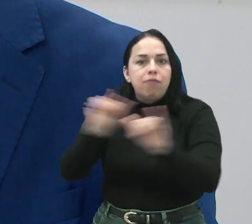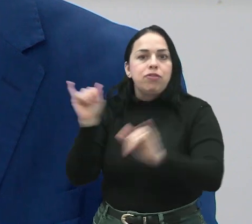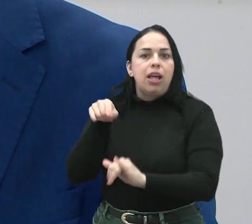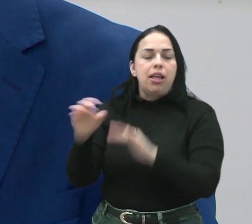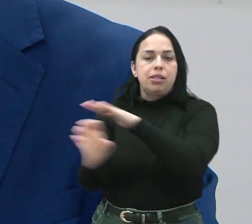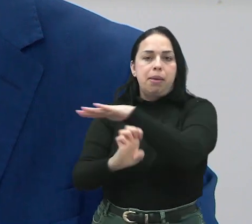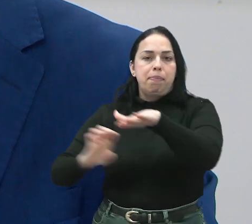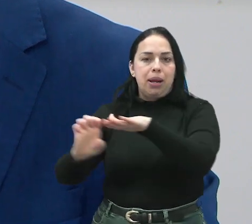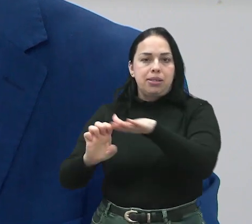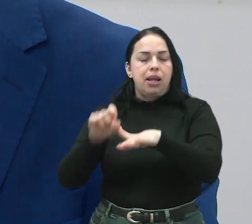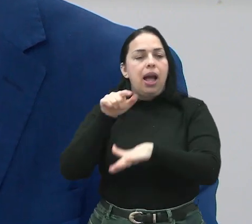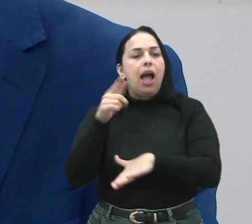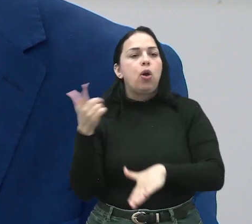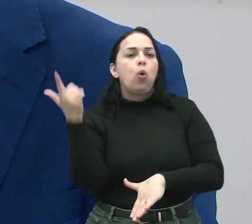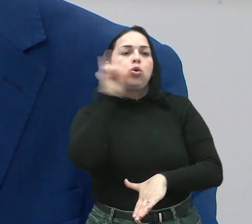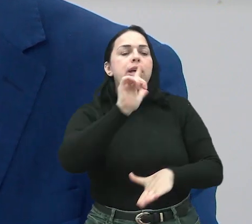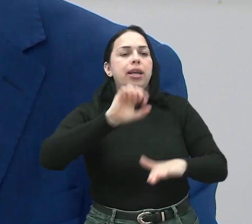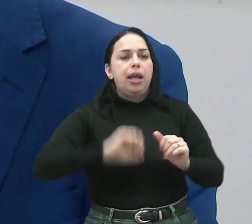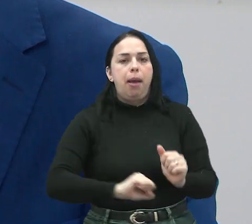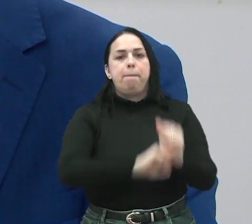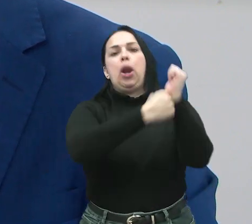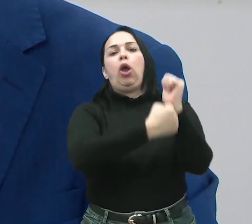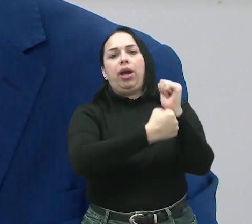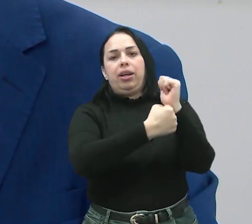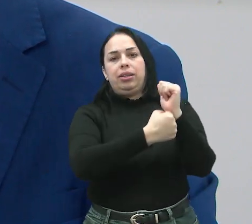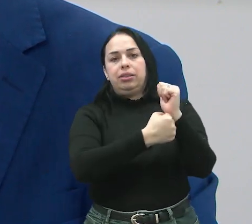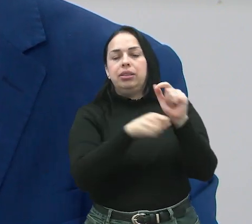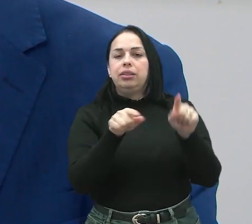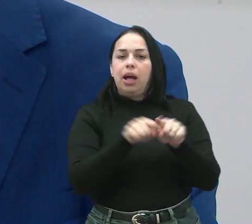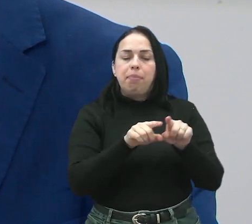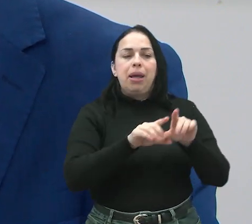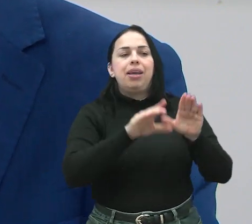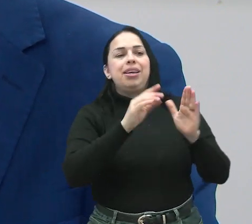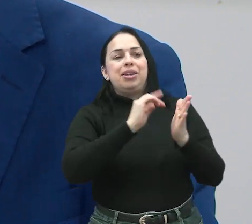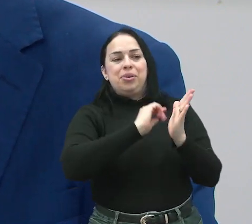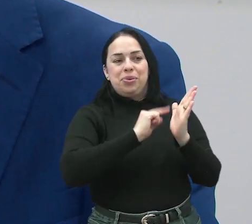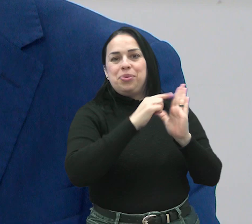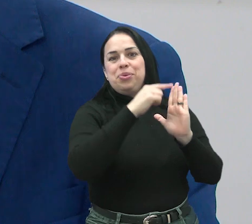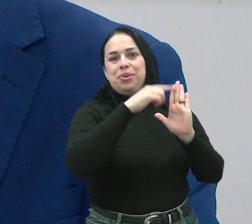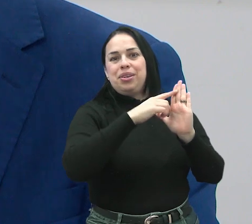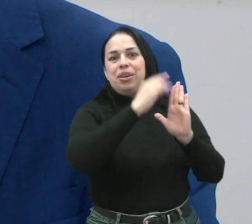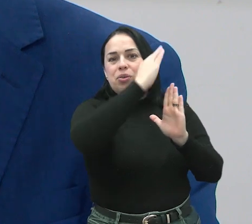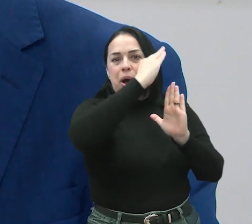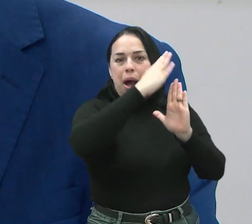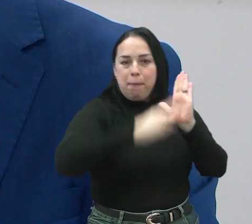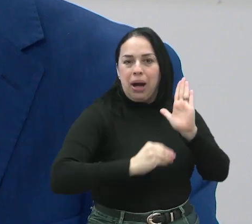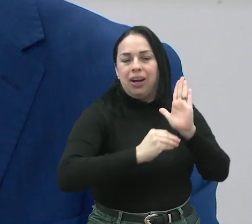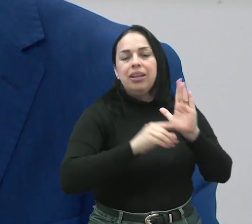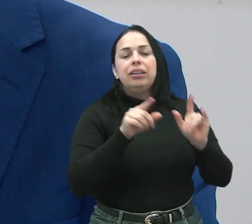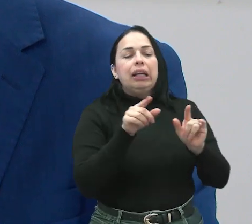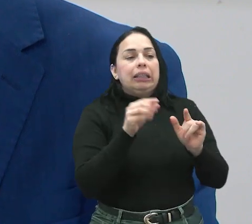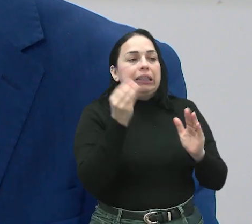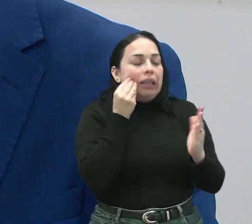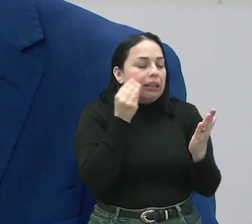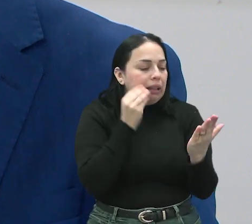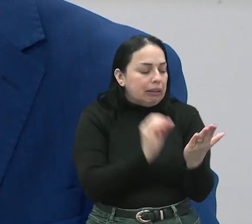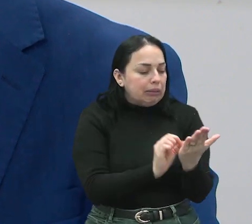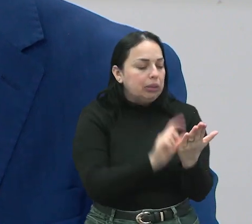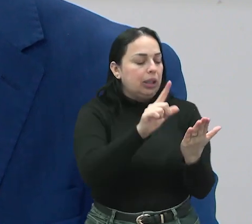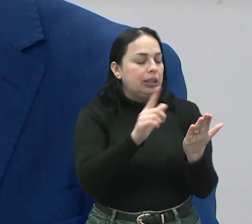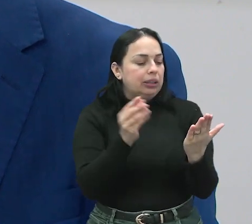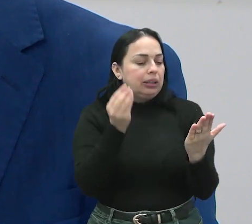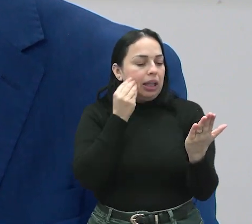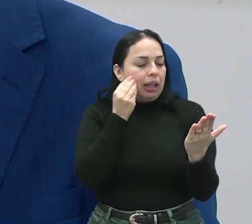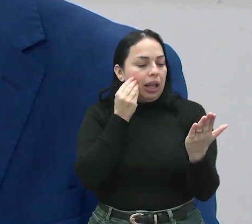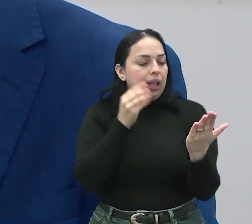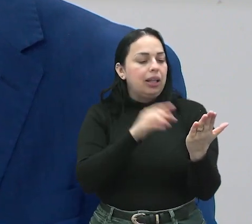das operadoras, e vai tomar o bloqueio do aparelho, a formatação, ou se tentar ativar esse aparelho dentro de uma